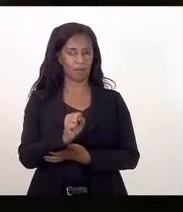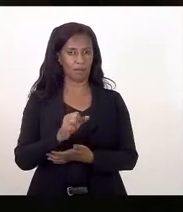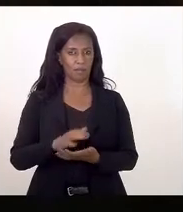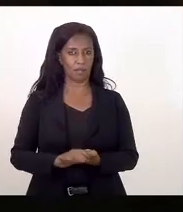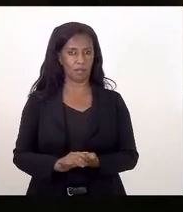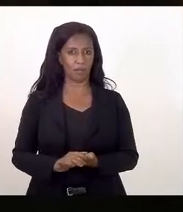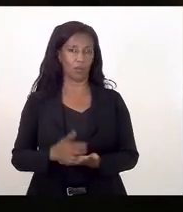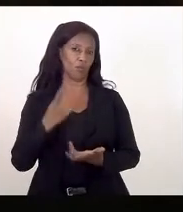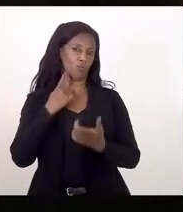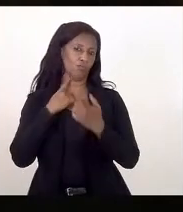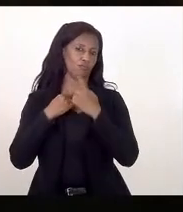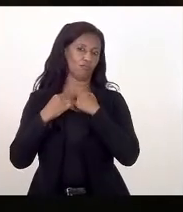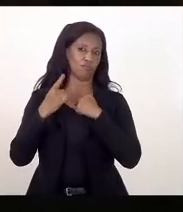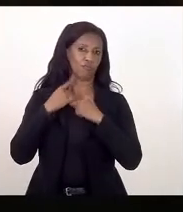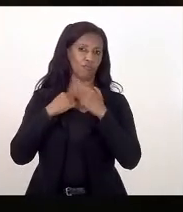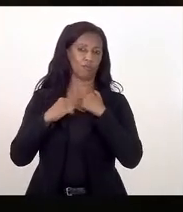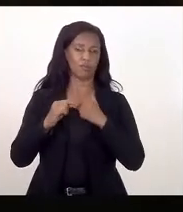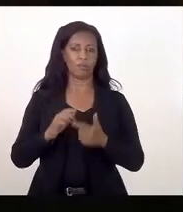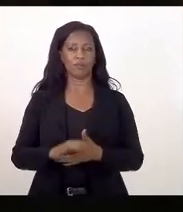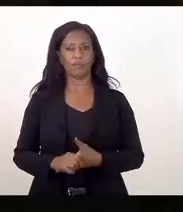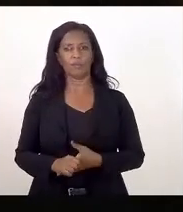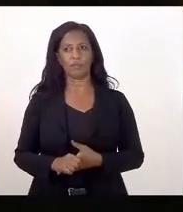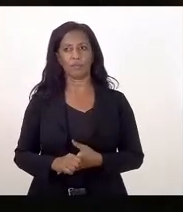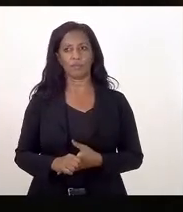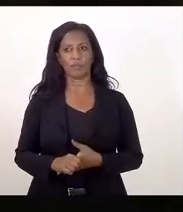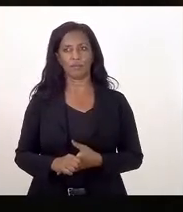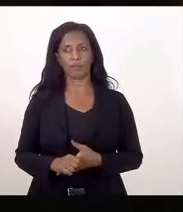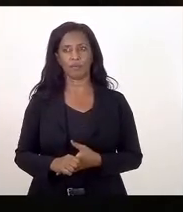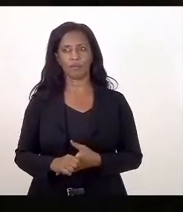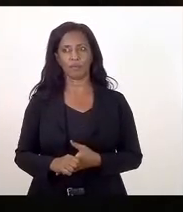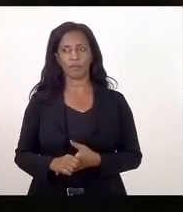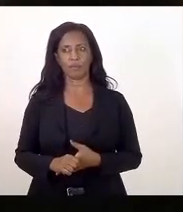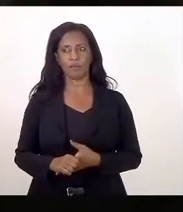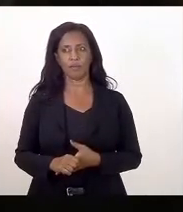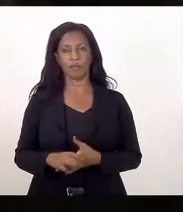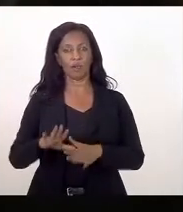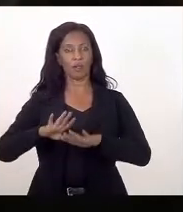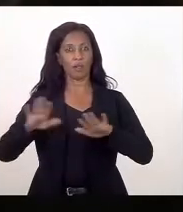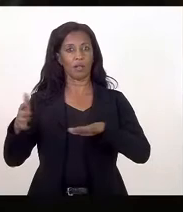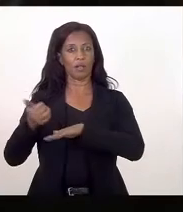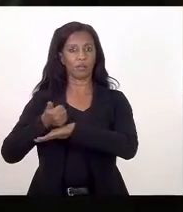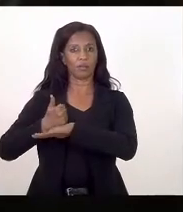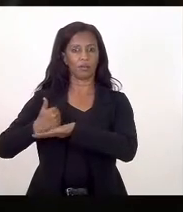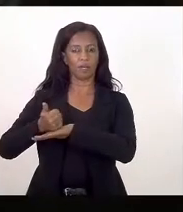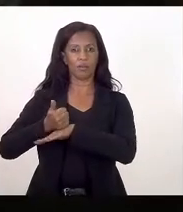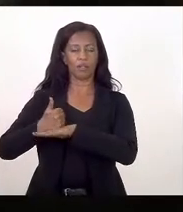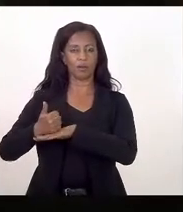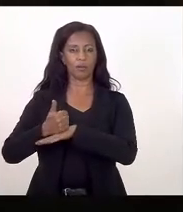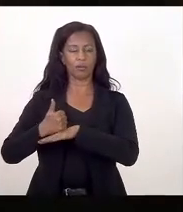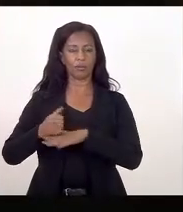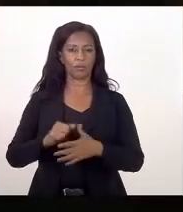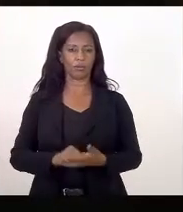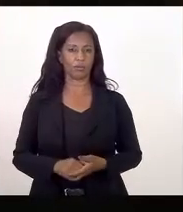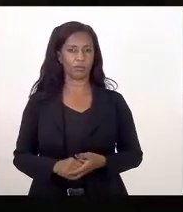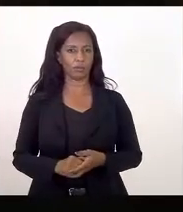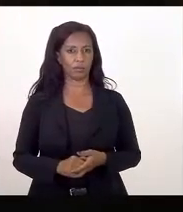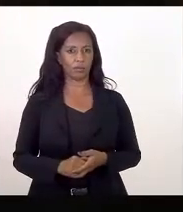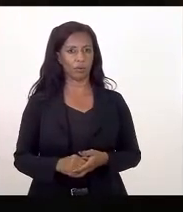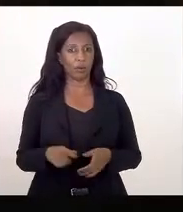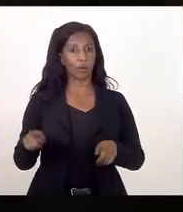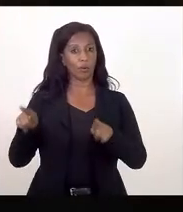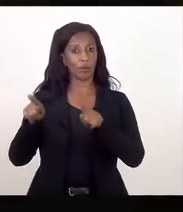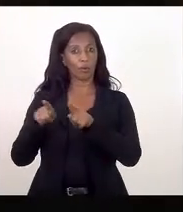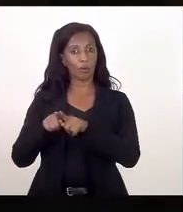como deseja, e deseja isso não só o digno representante do Partido Novo, como